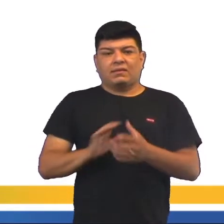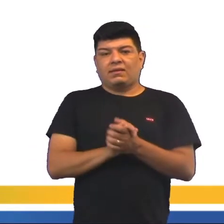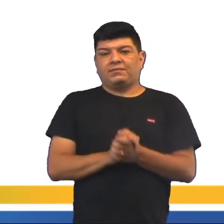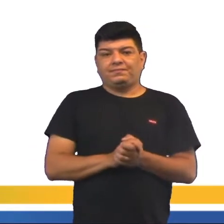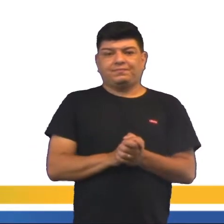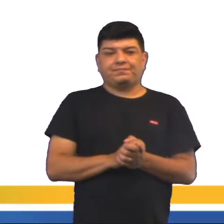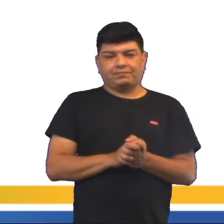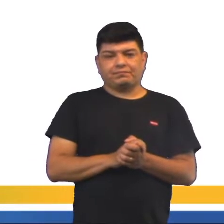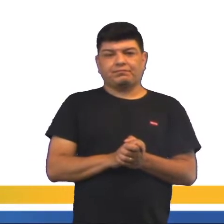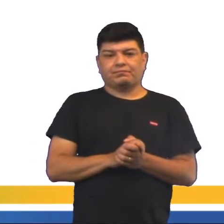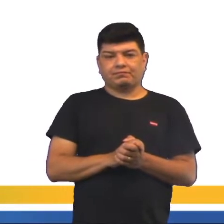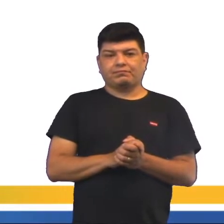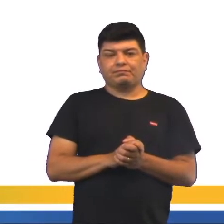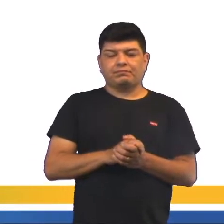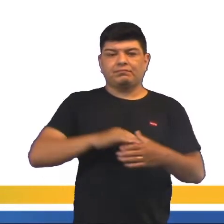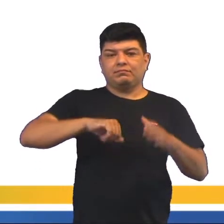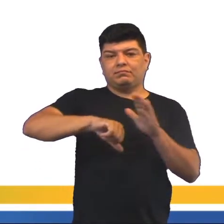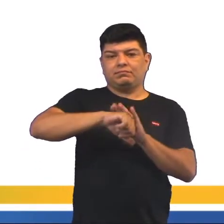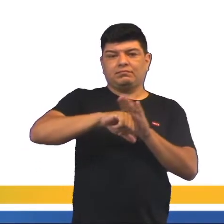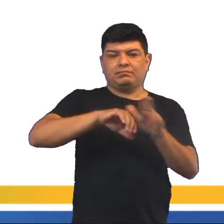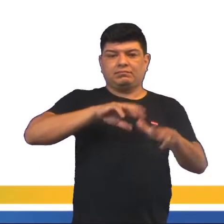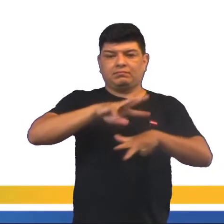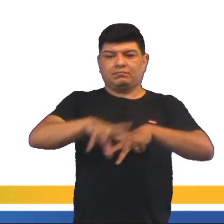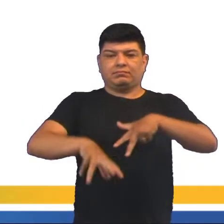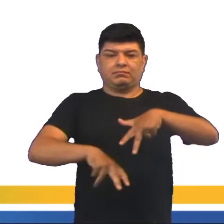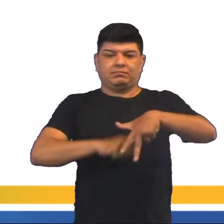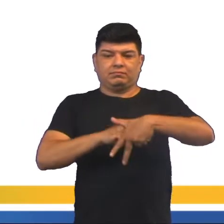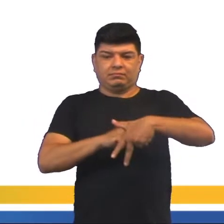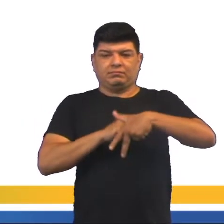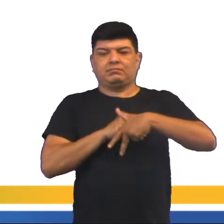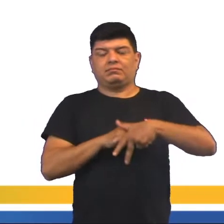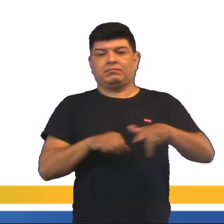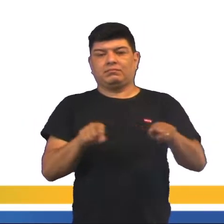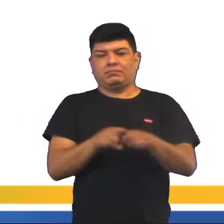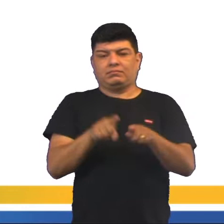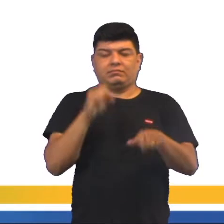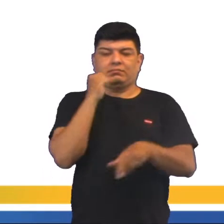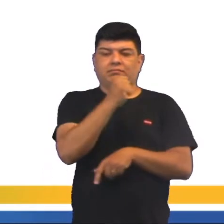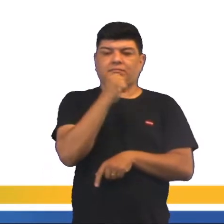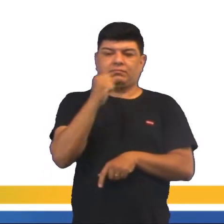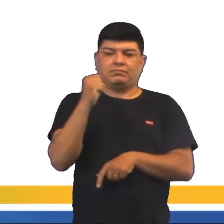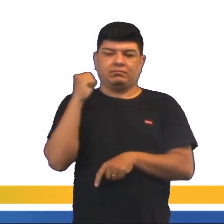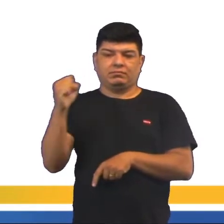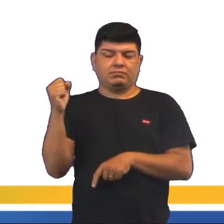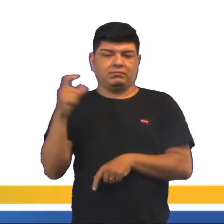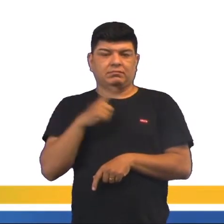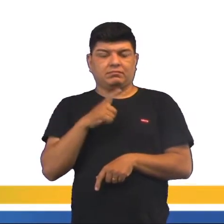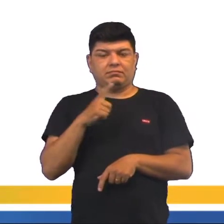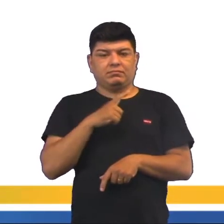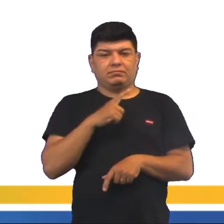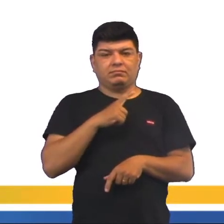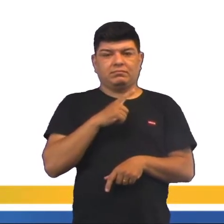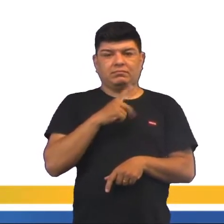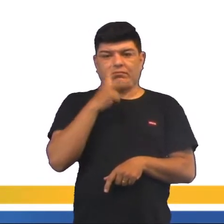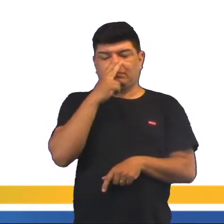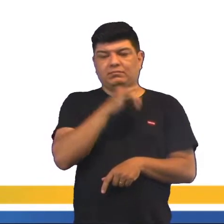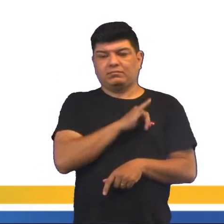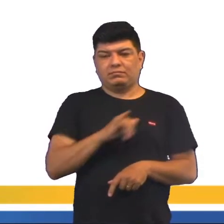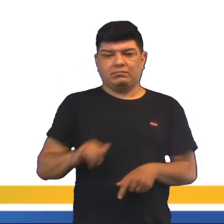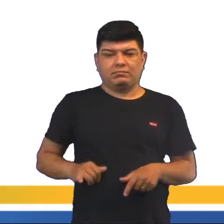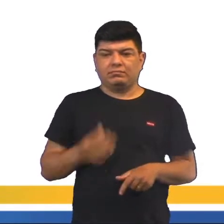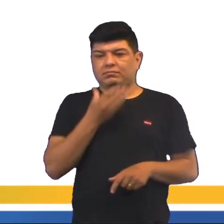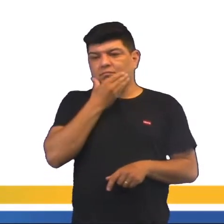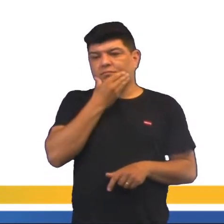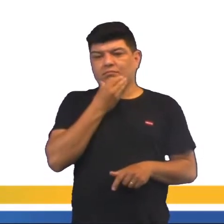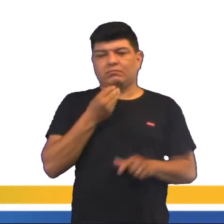período a crise econômica, a corrupção, os sucessivos golpes e assassinatos realizados contra imperadores e, como elemento